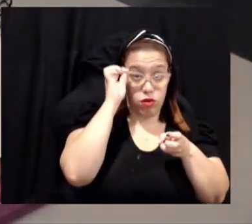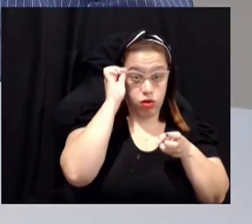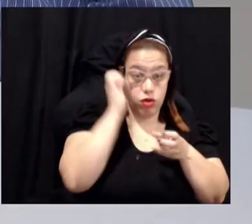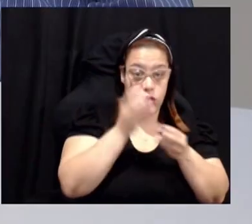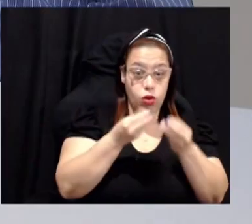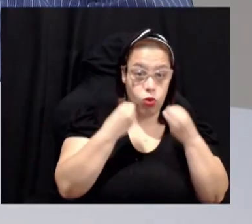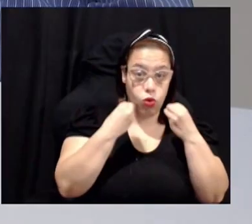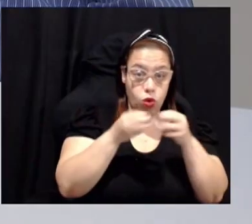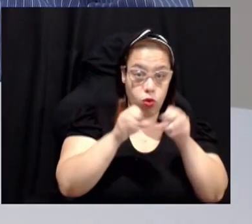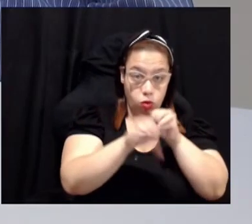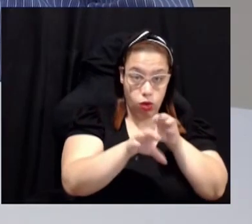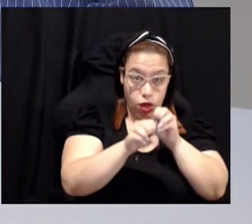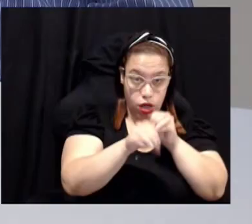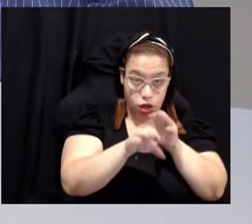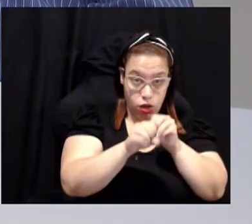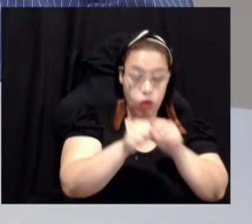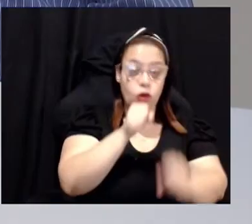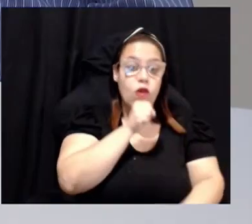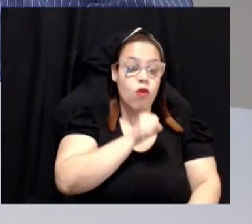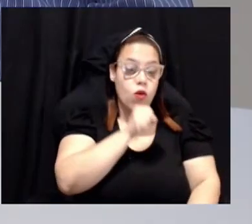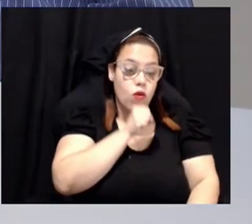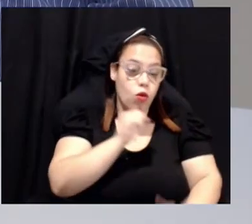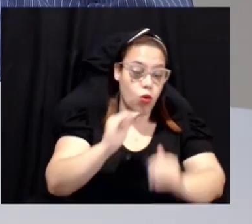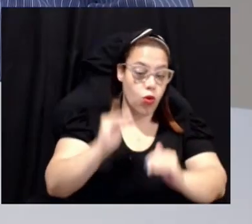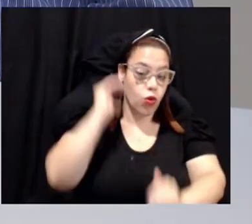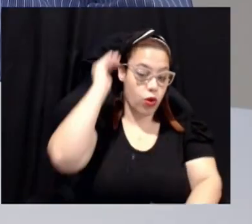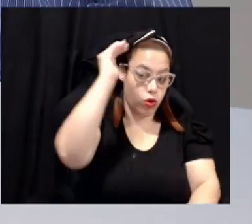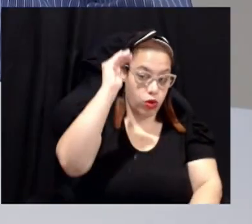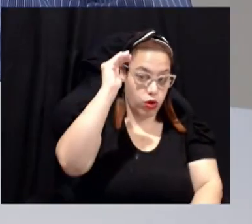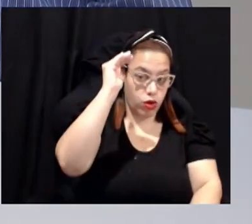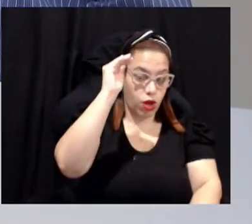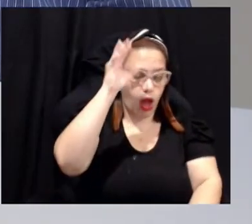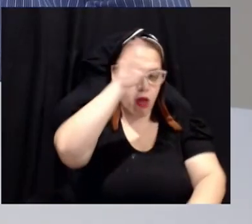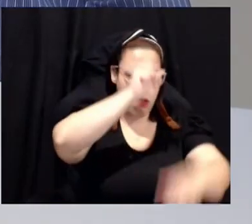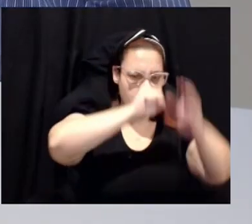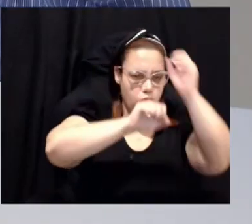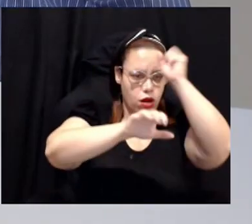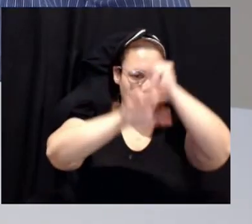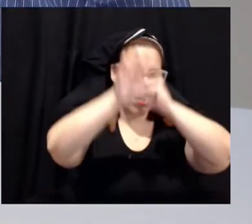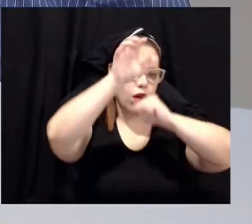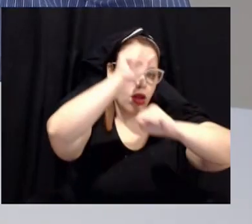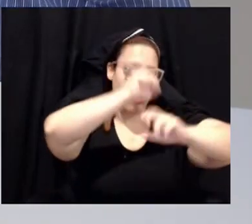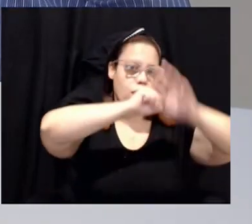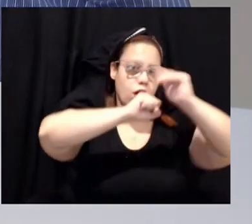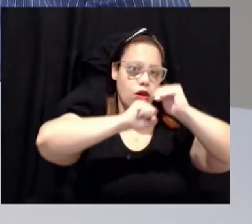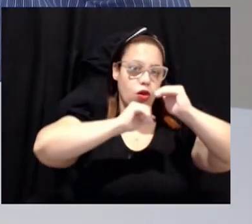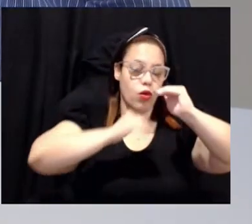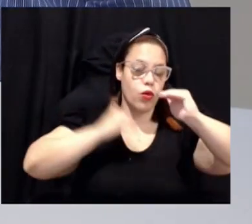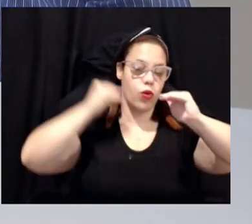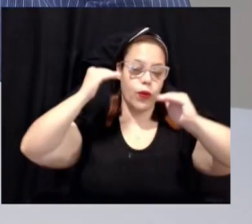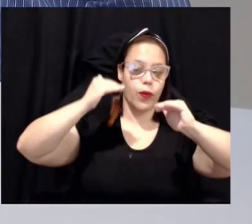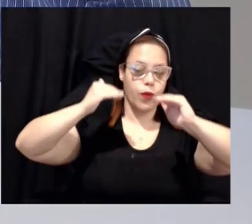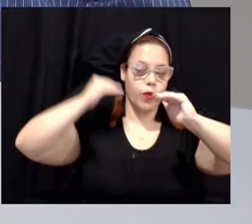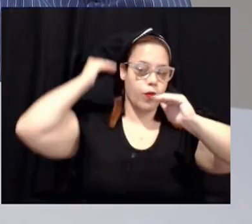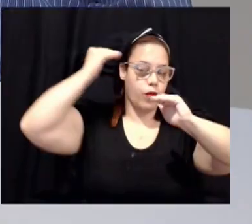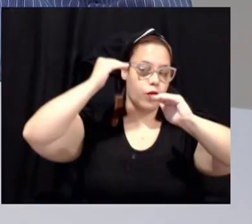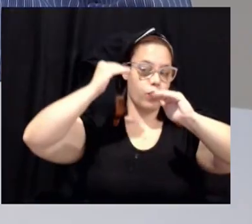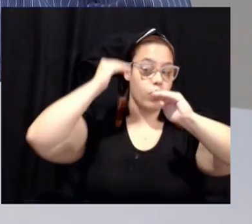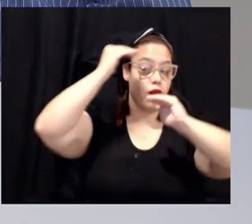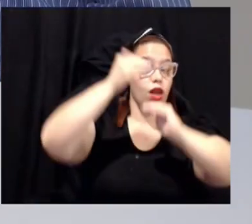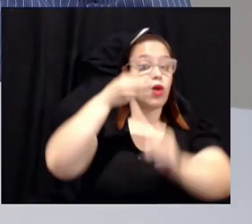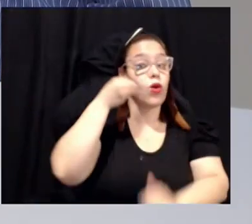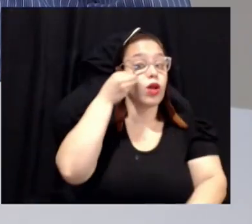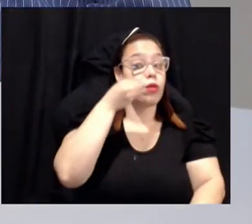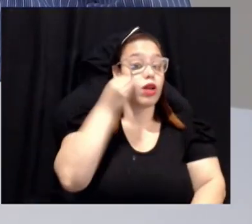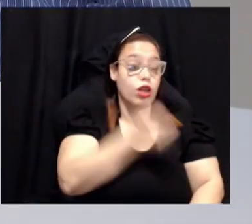o idoso, o adulto e o idoso a aprender, ela vem sendo desenvolvida de acordo com a experiência, de acordo